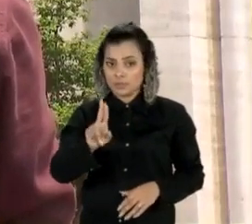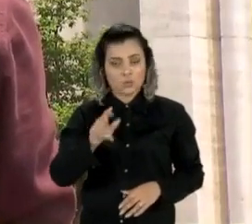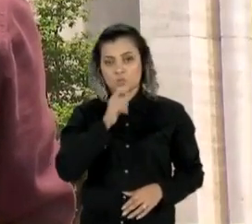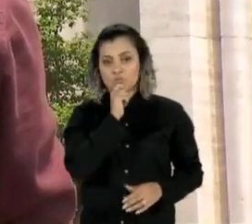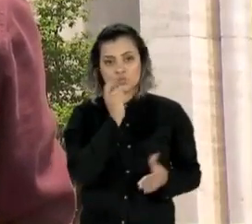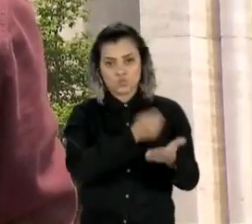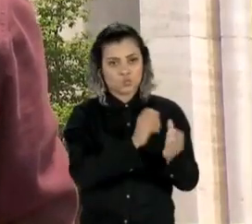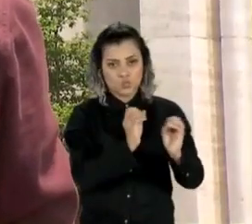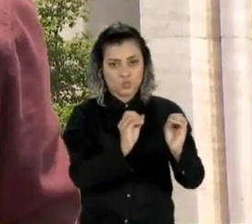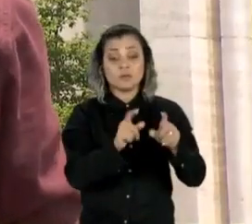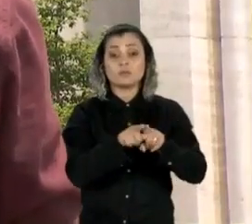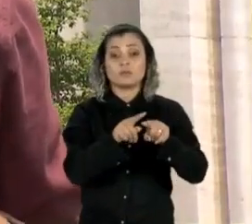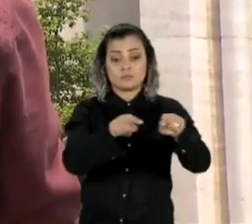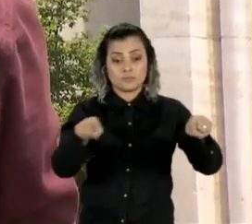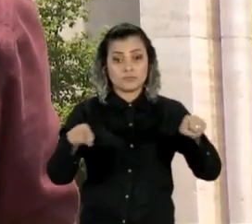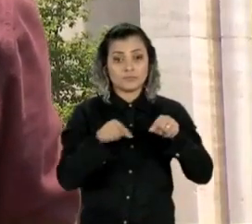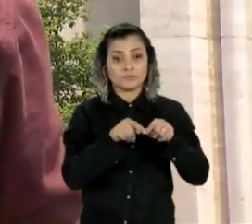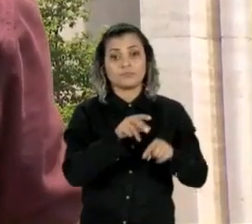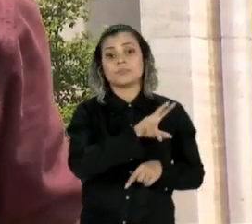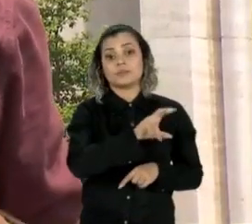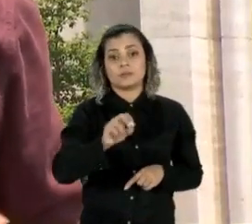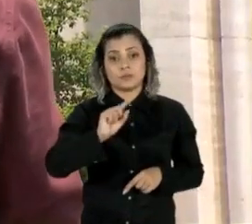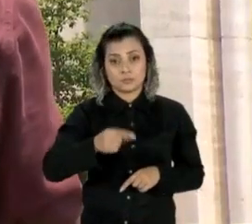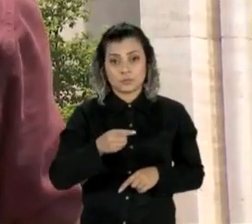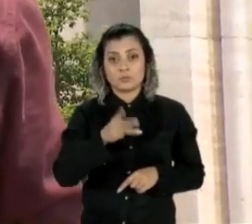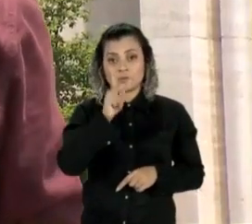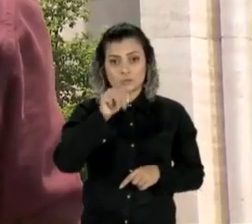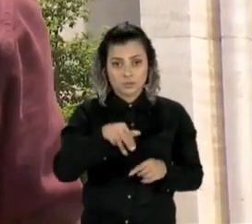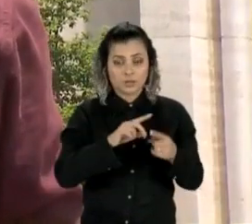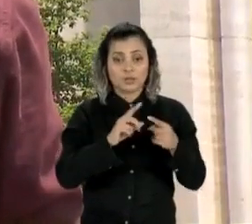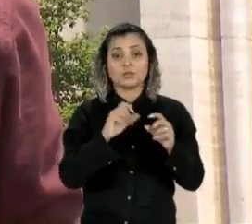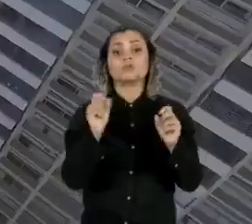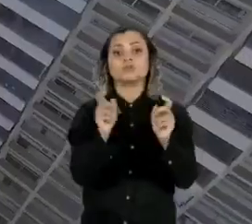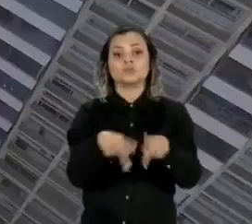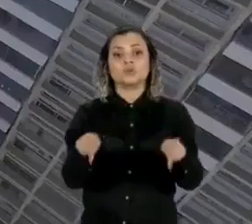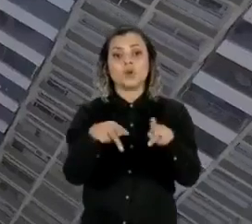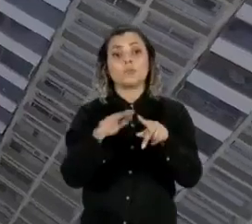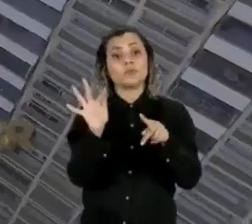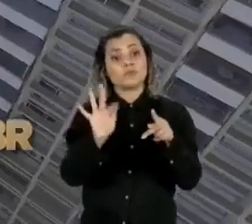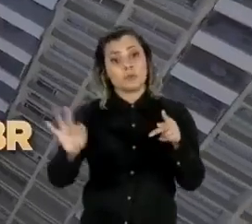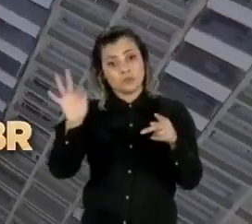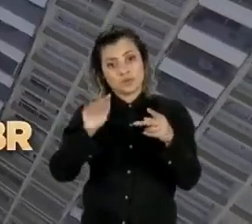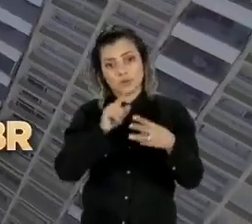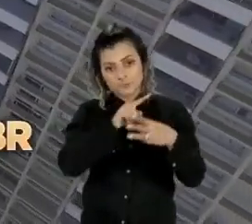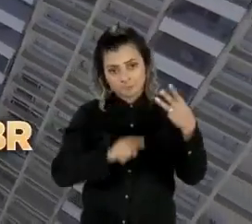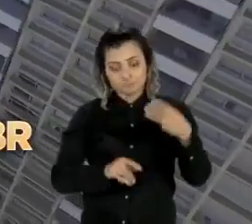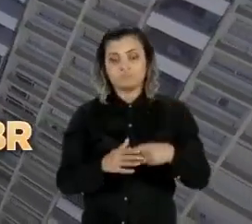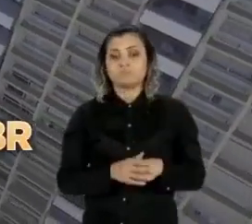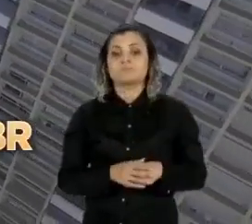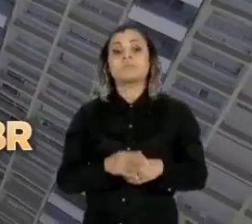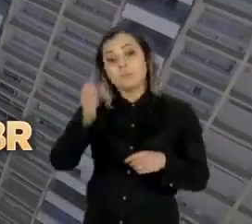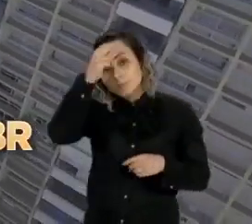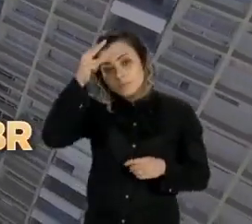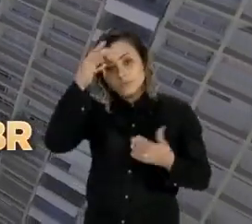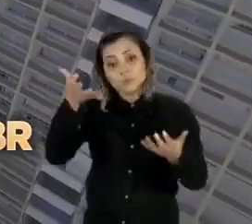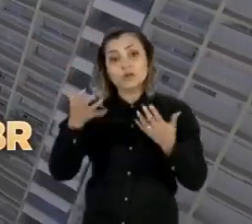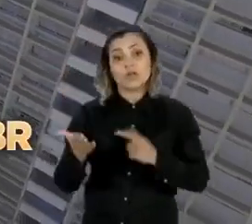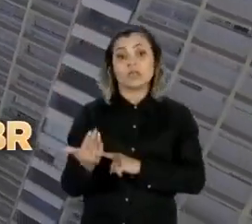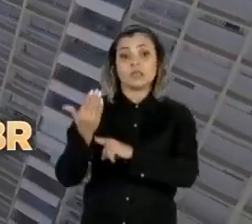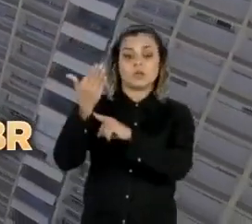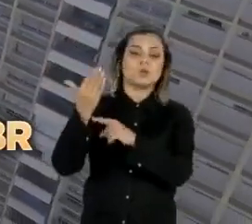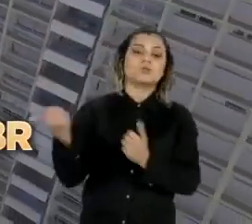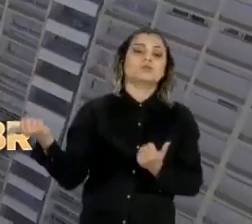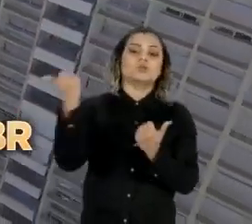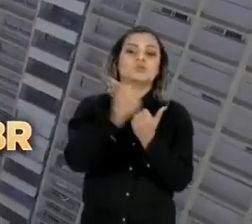até 1.500 metros quadrados e grandes imóveis como shoppings e faculdades. A prefeitura aposta no uso da tecnologia para desburocratizar